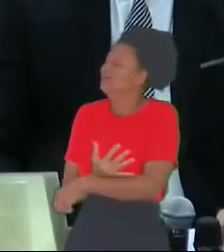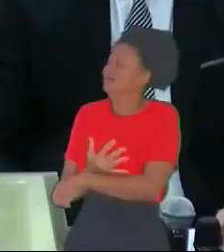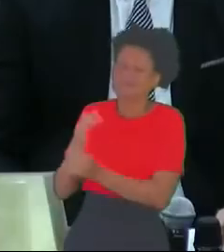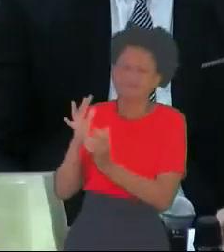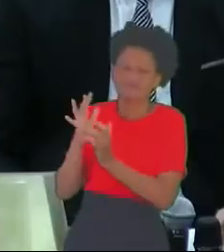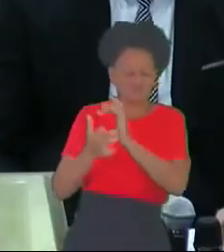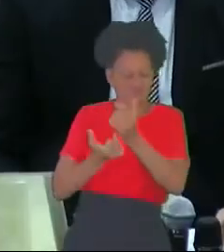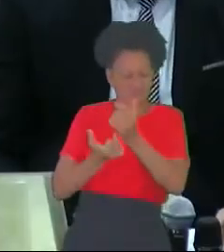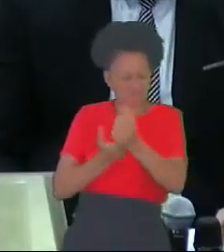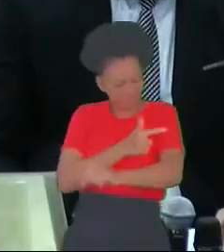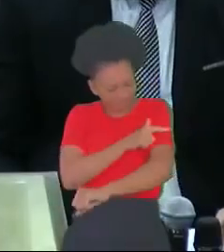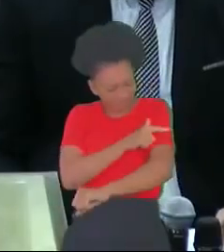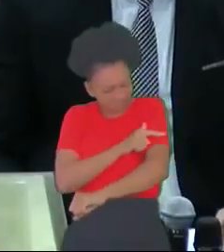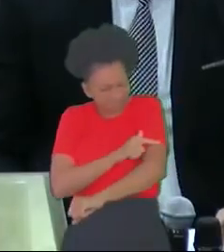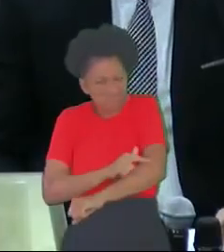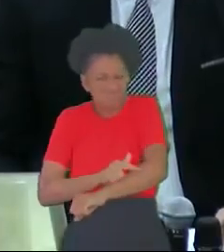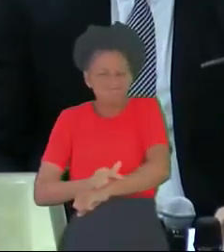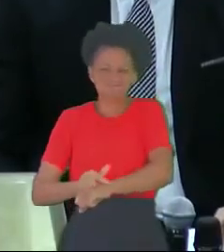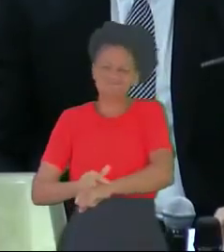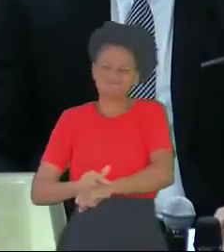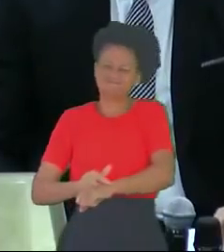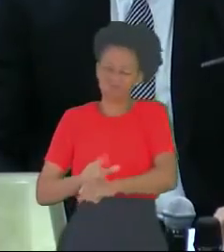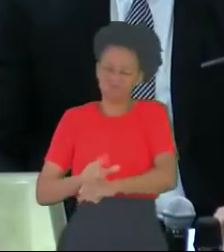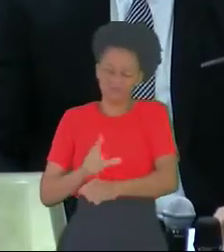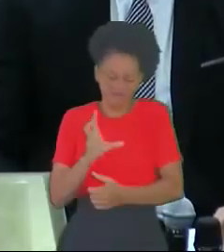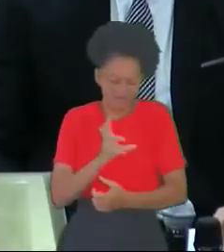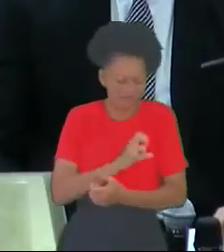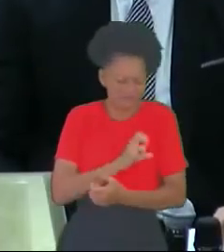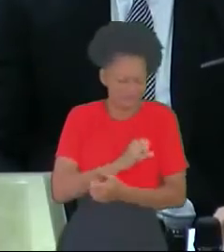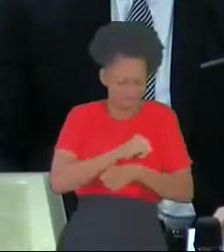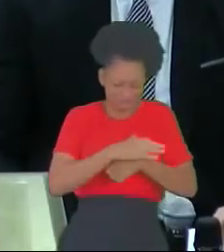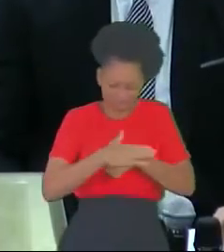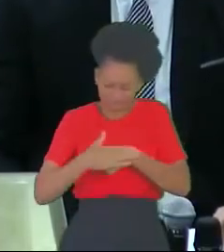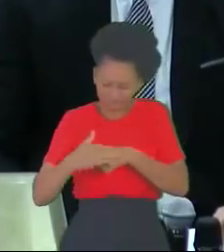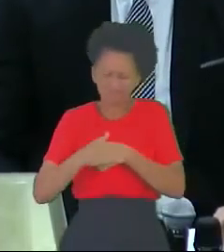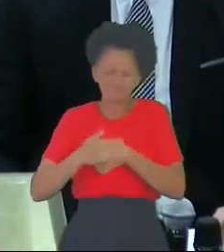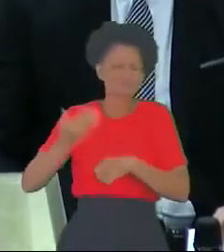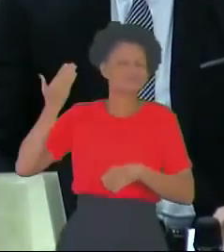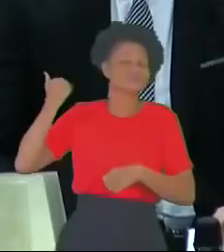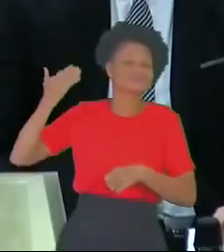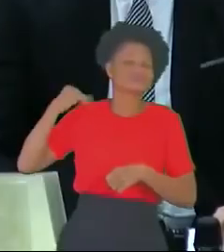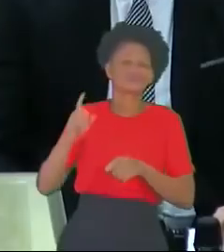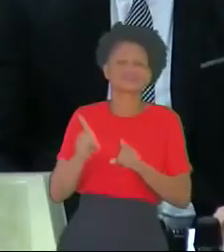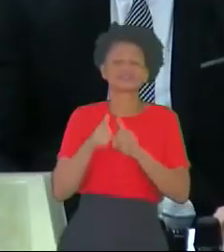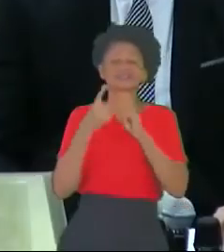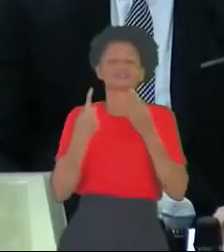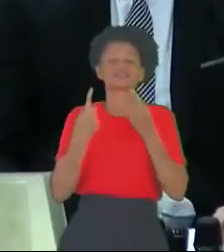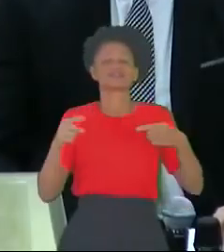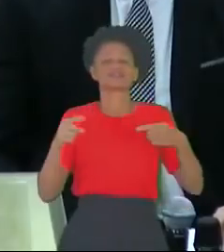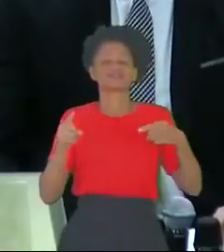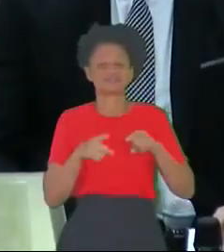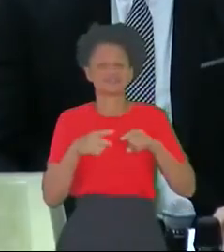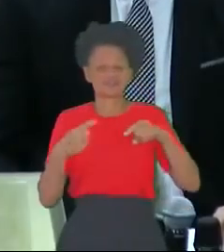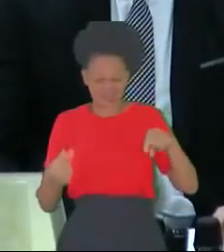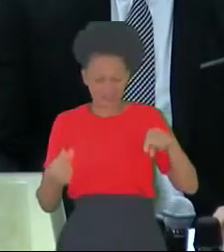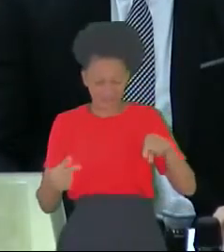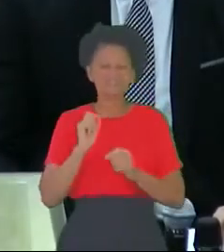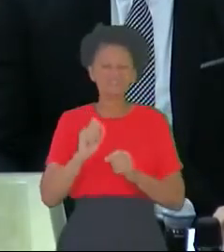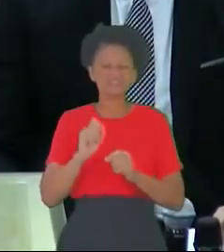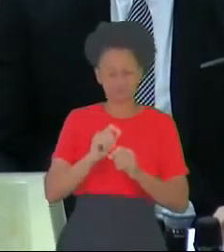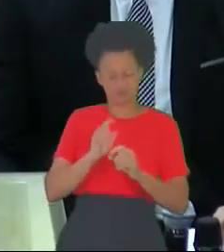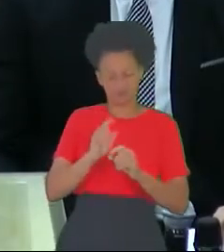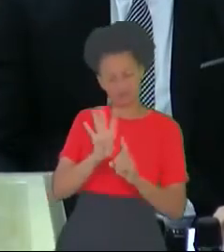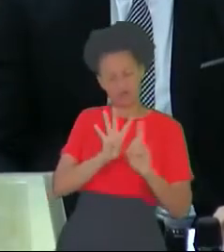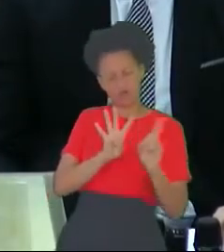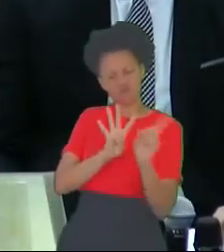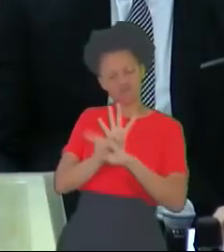gentil, tão amoroso. Tinha um hino antigamente que havia um solo, que uma voz de tenor, de barítono,